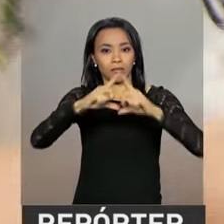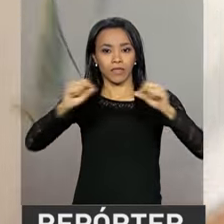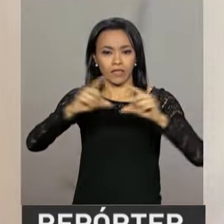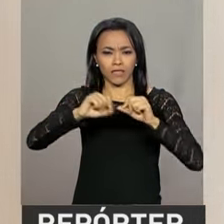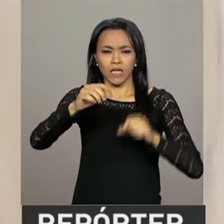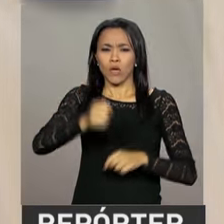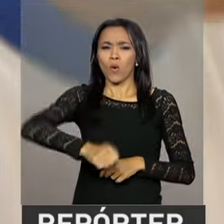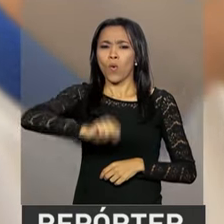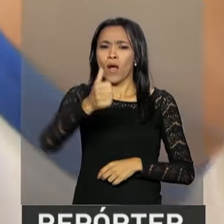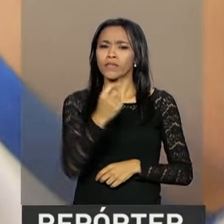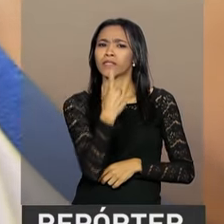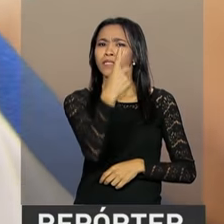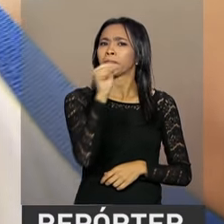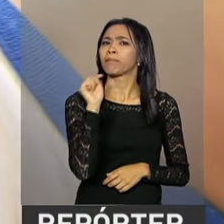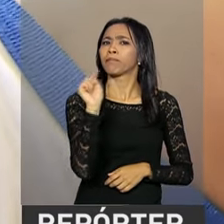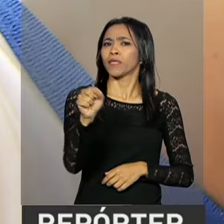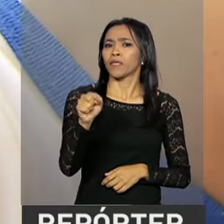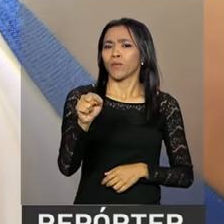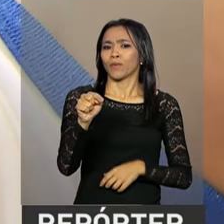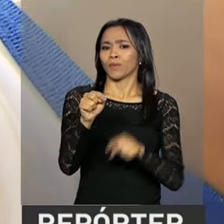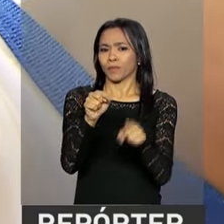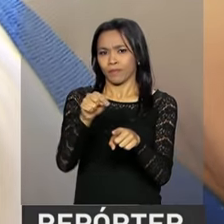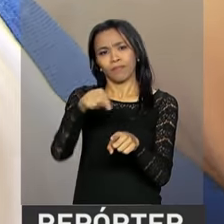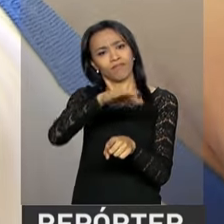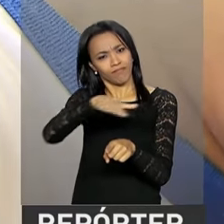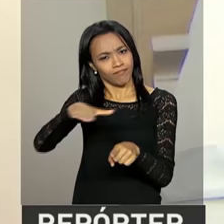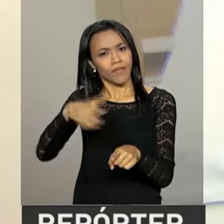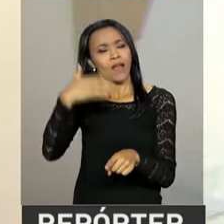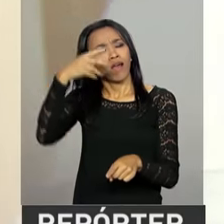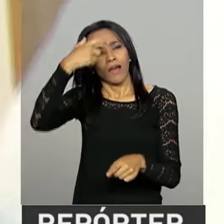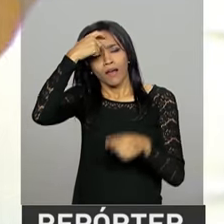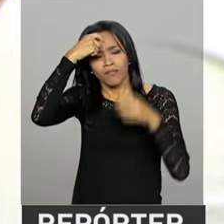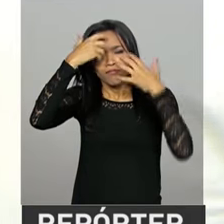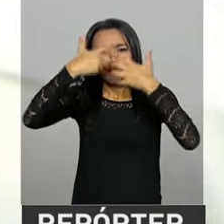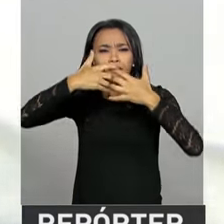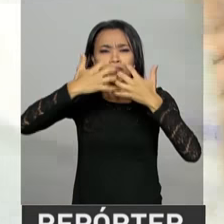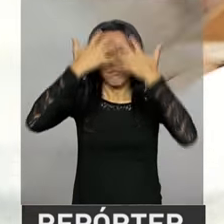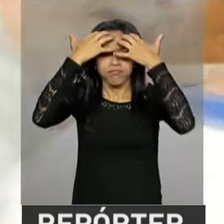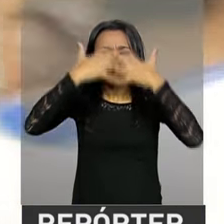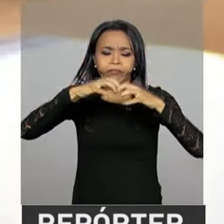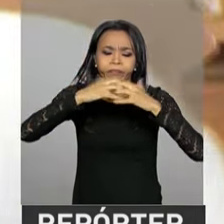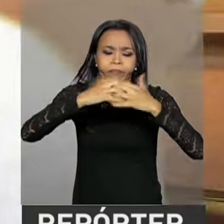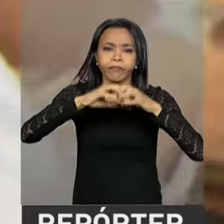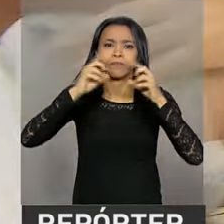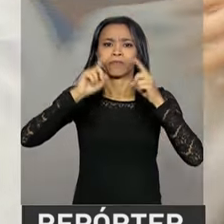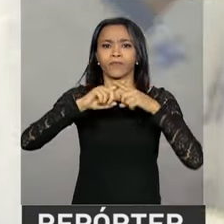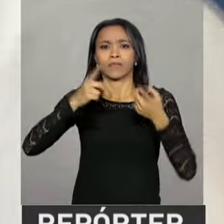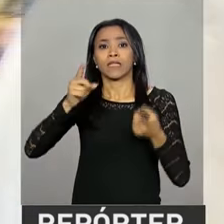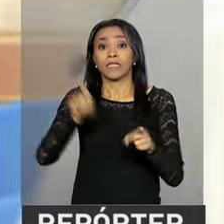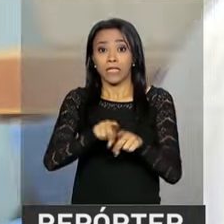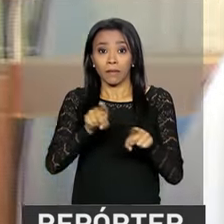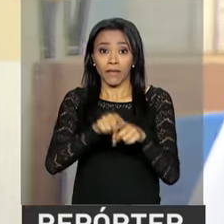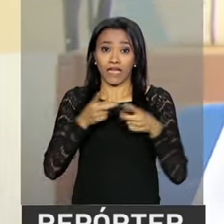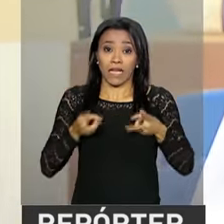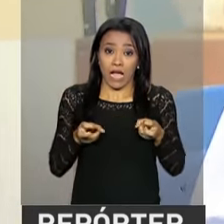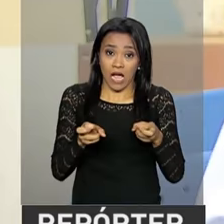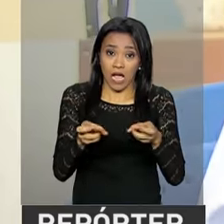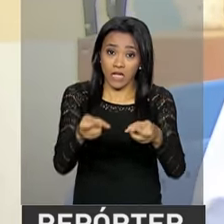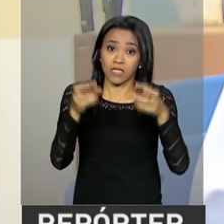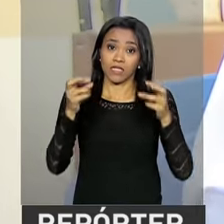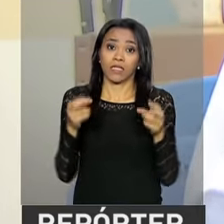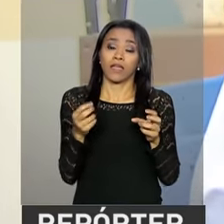são atendidos aqui todos os anos. São problemas neurológicos, psiquiátricos, tratamentos contra o câncer e de